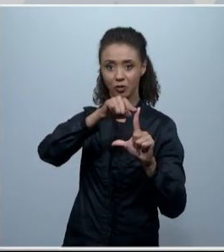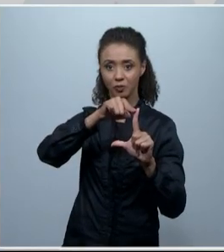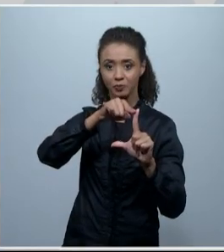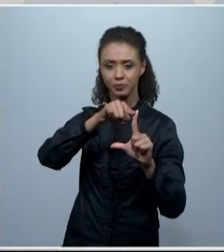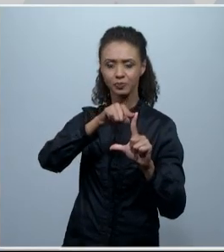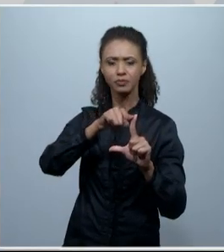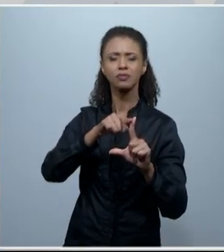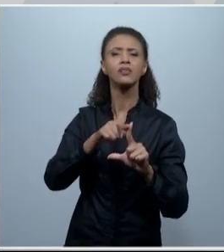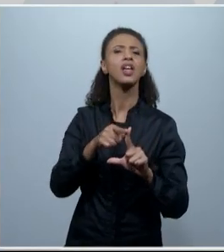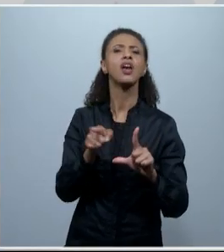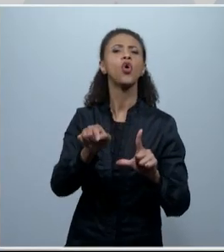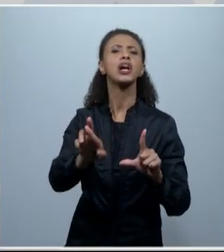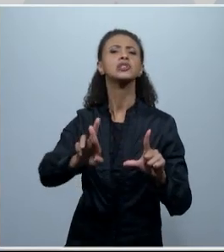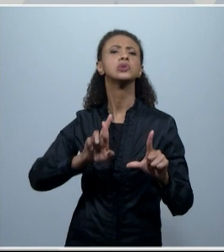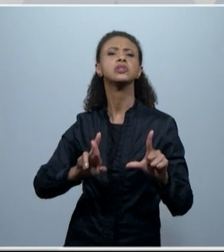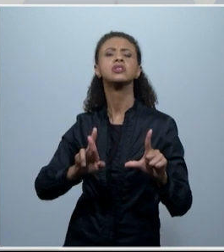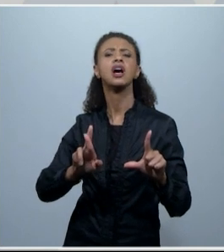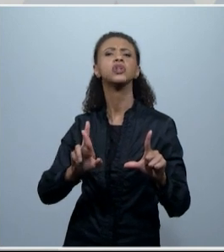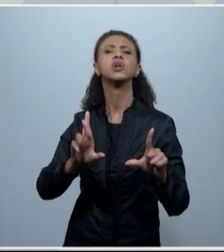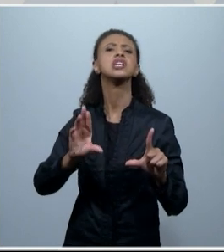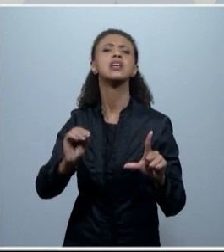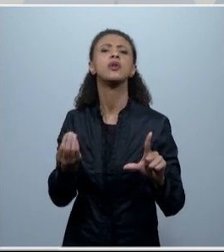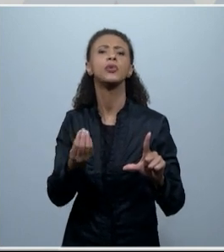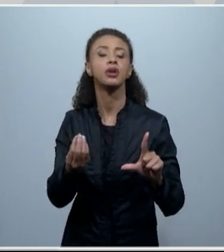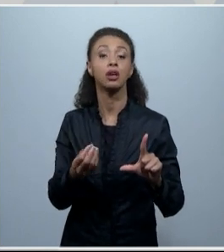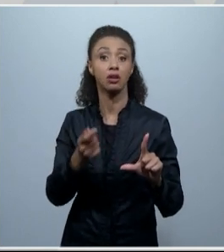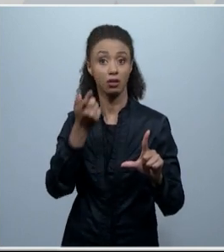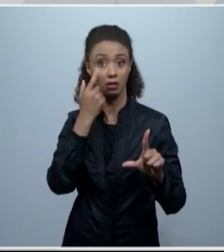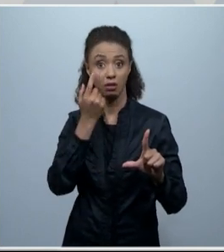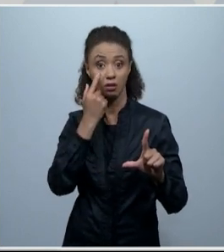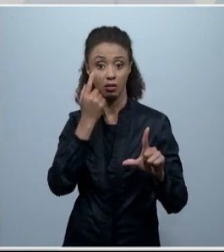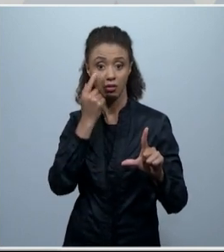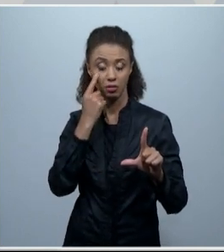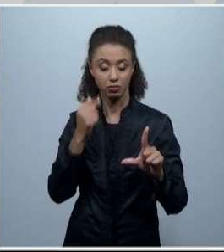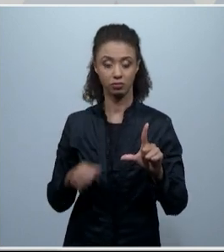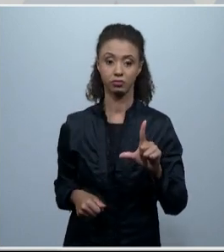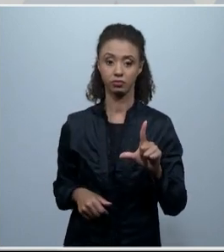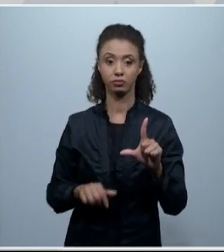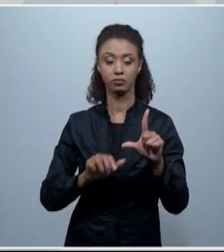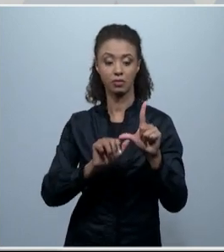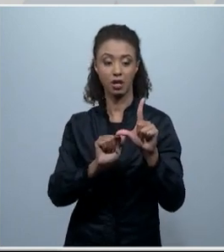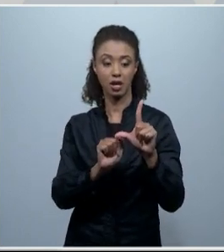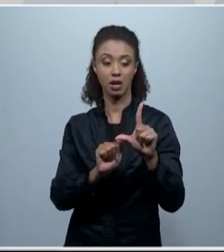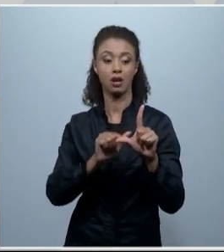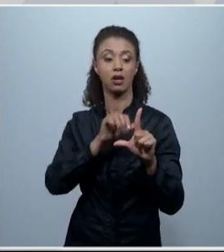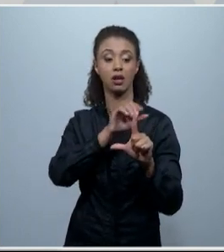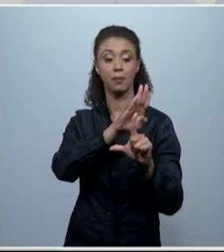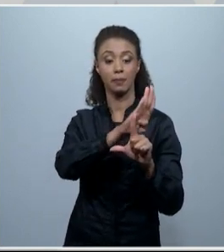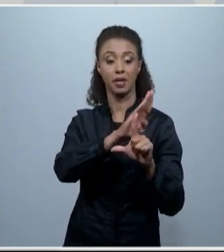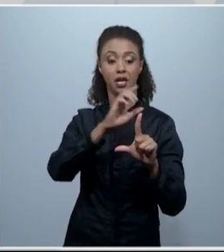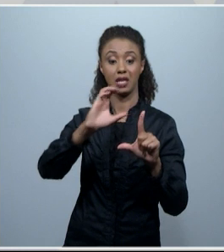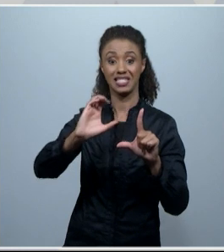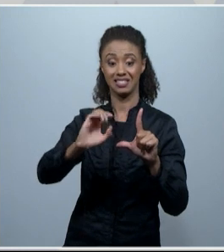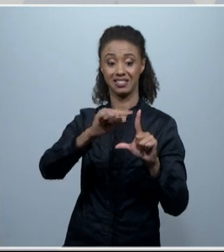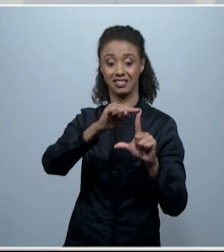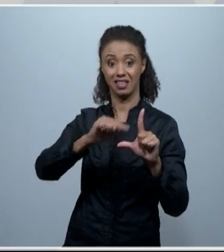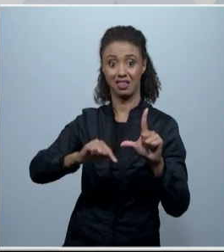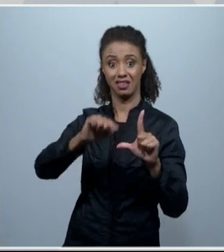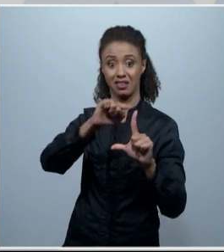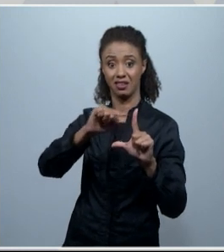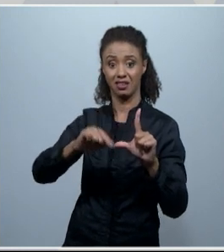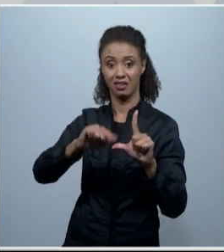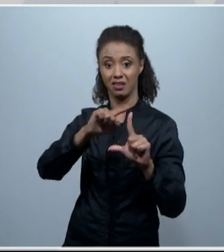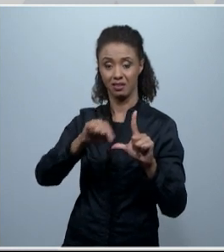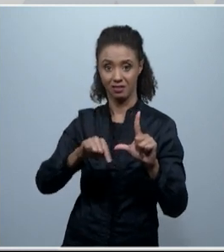a b e c formam um triângulo retângulo de catetos a a e